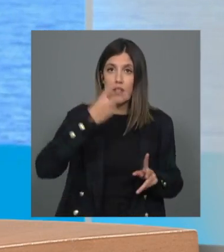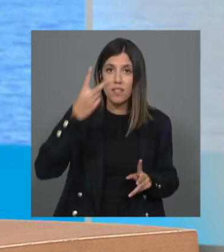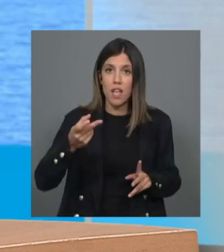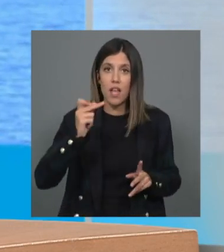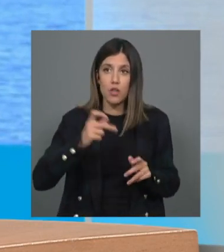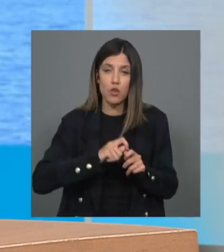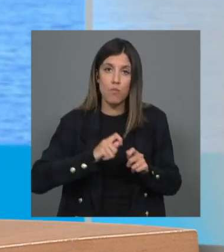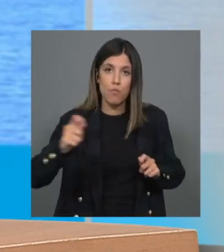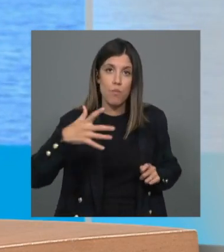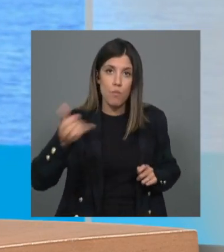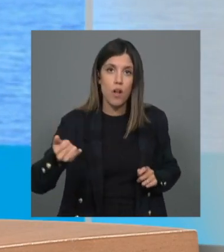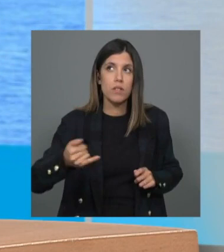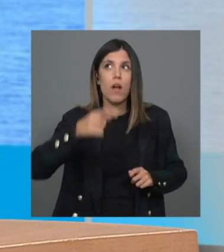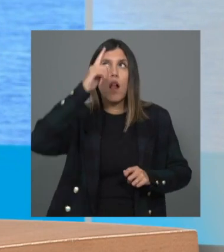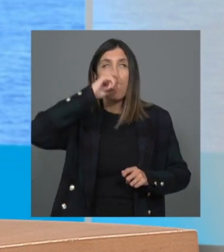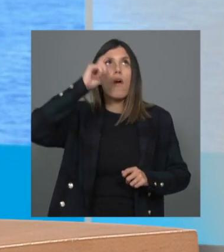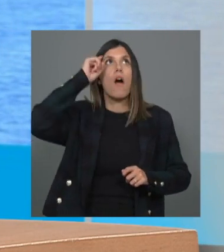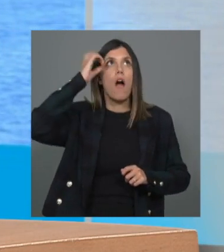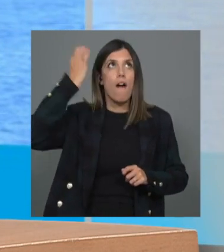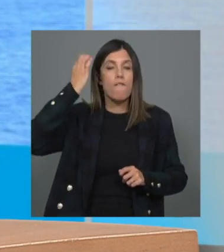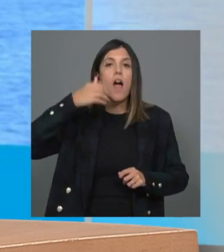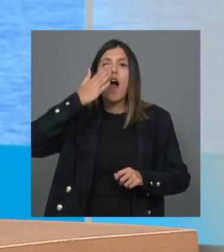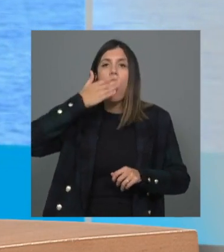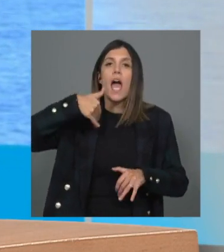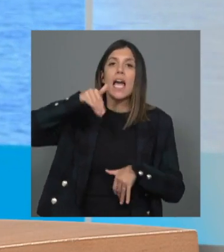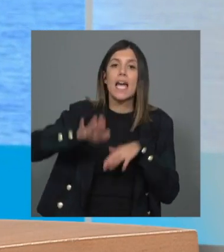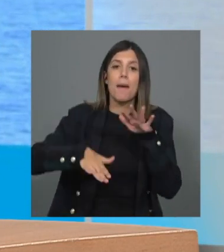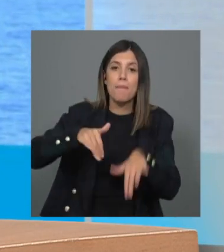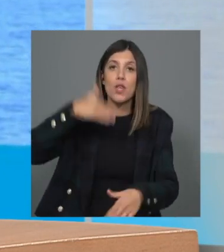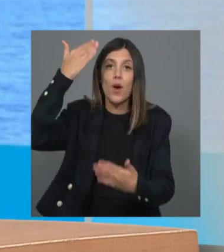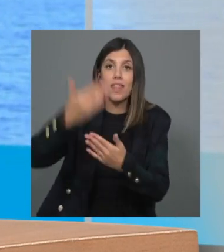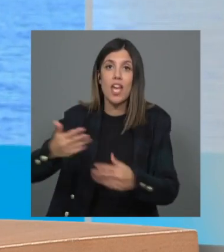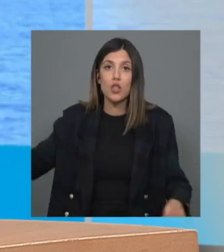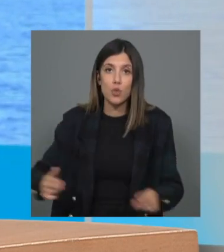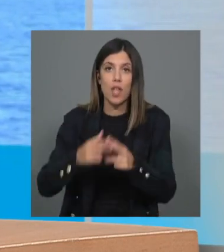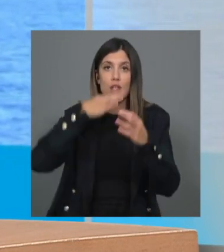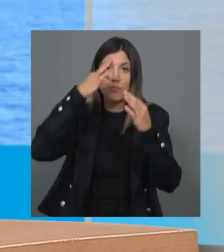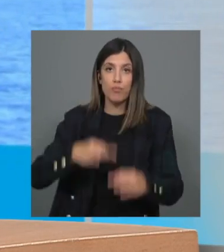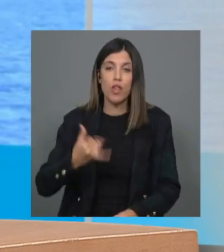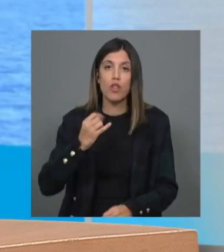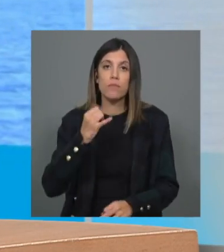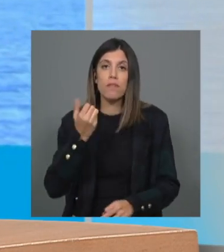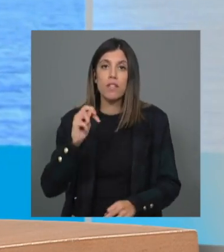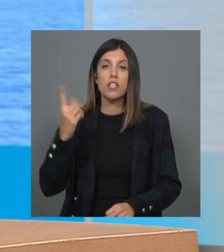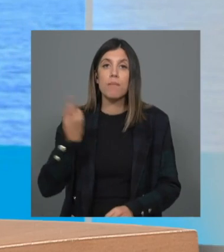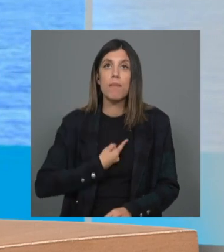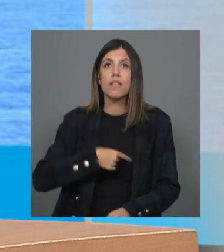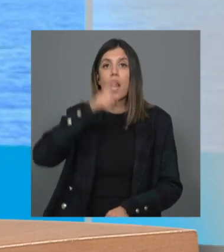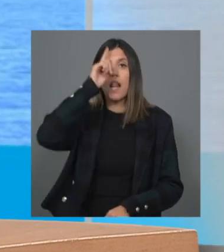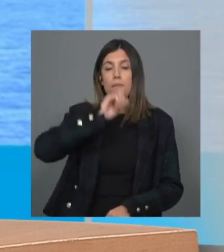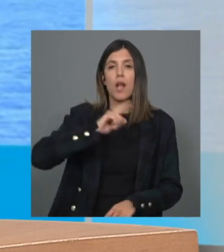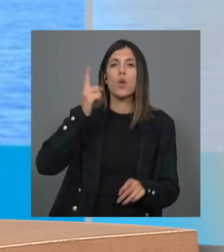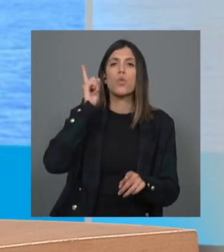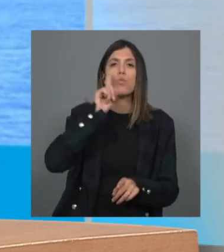fundo, relembram-nos as jornadas e ajudam-nos a fazer caminho até às jornadas, mas eu acho que fundamentalmente nos têm de relembrar aquilo que é verdadeiramente